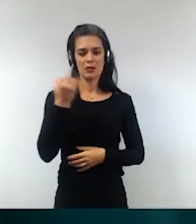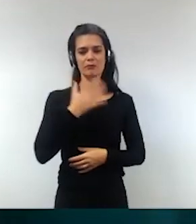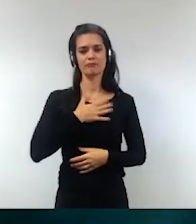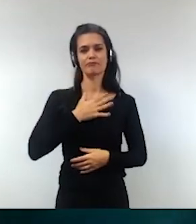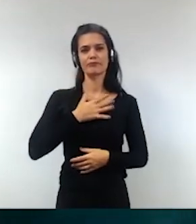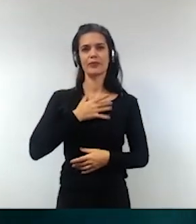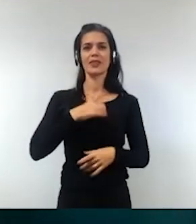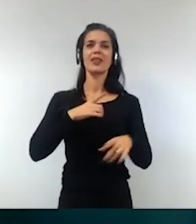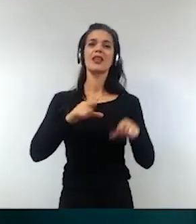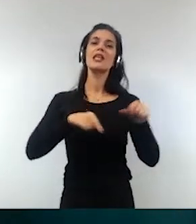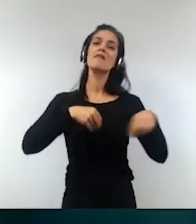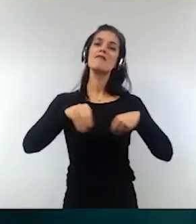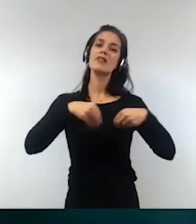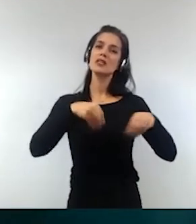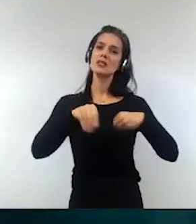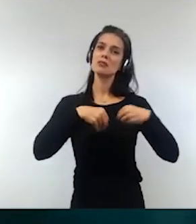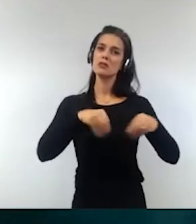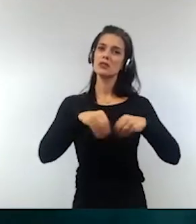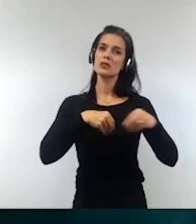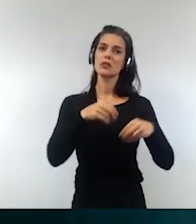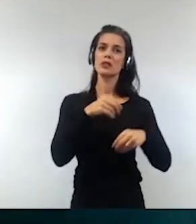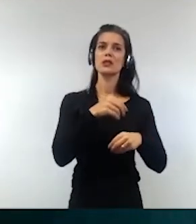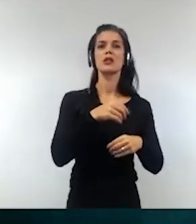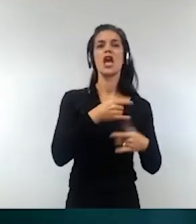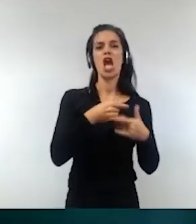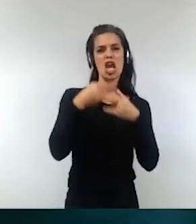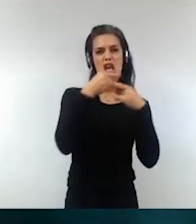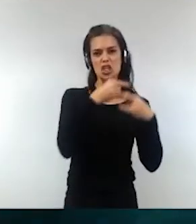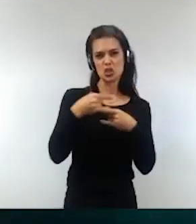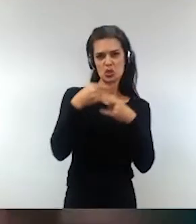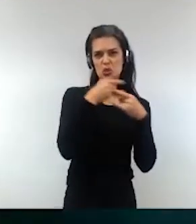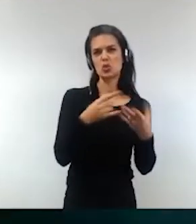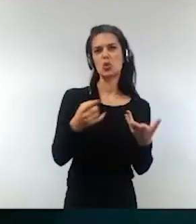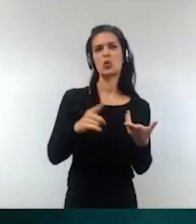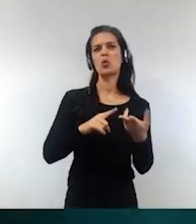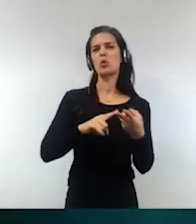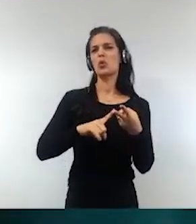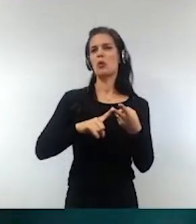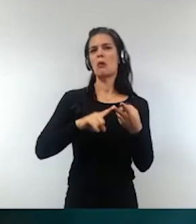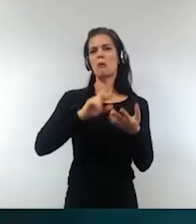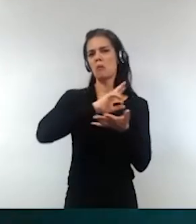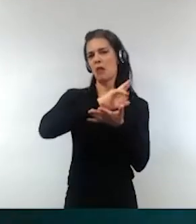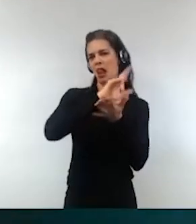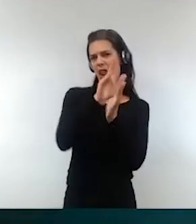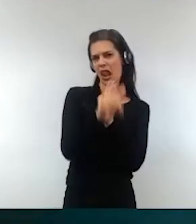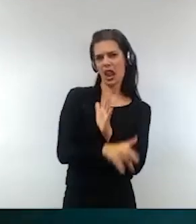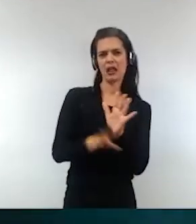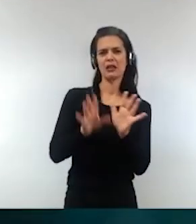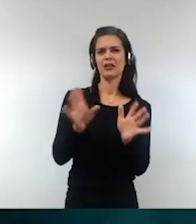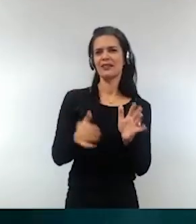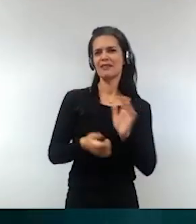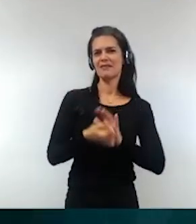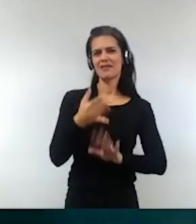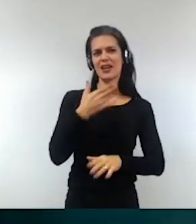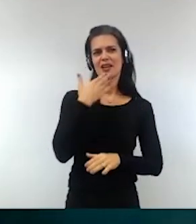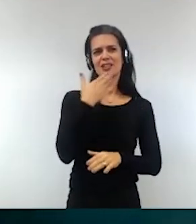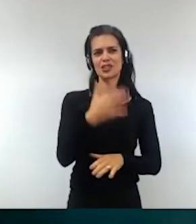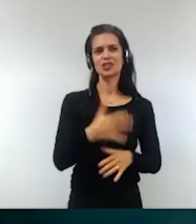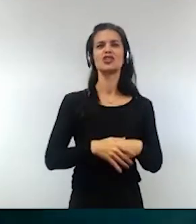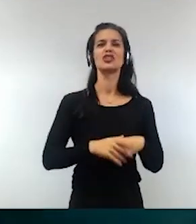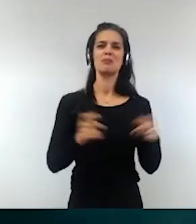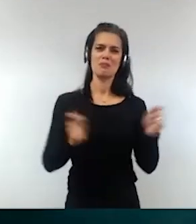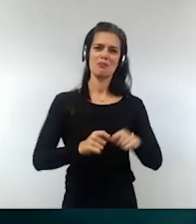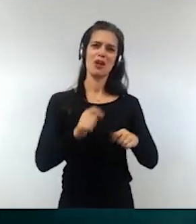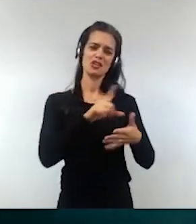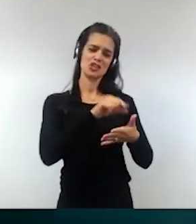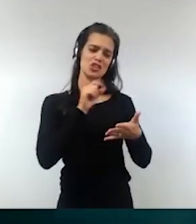essa flexibilidade aí de Zoom, Teams, Skype, Webex, Rebels, tudo que for necessário,